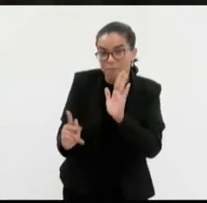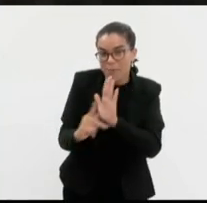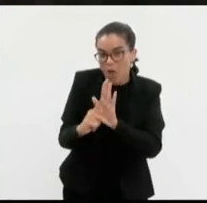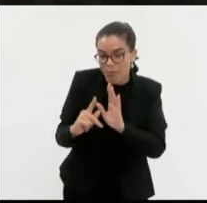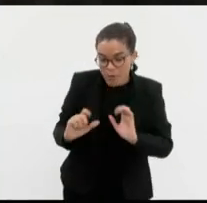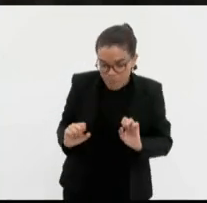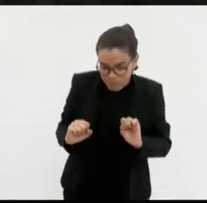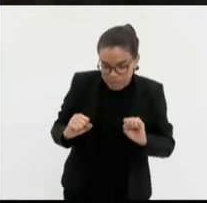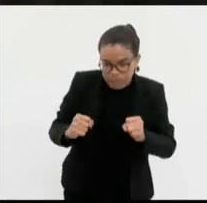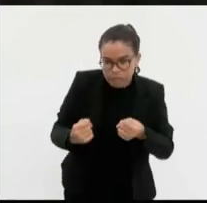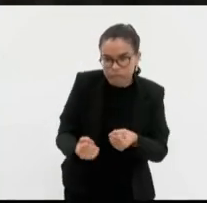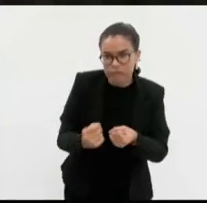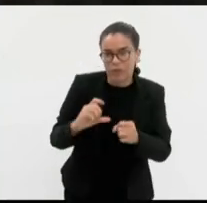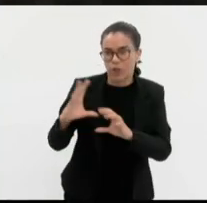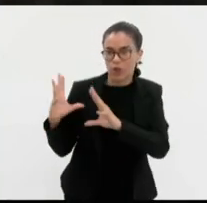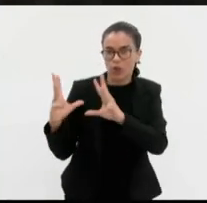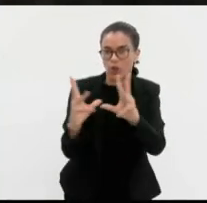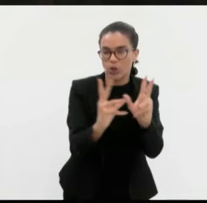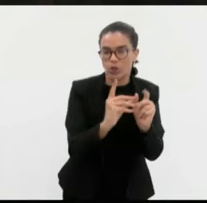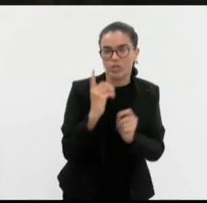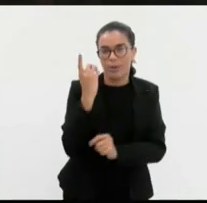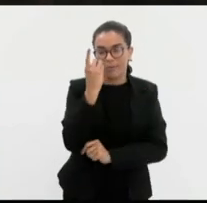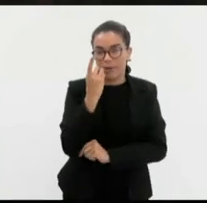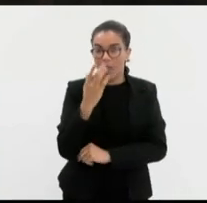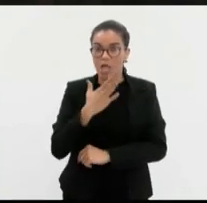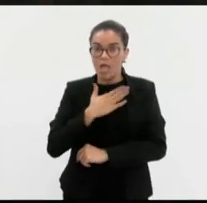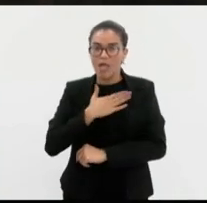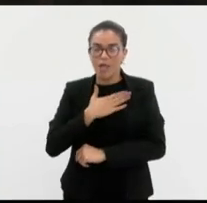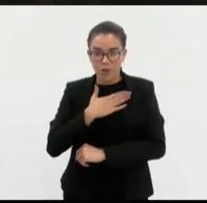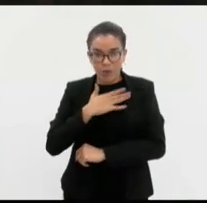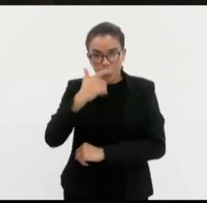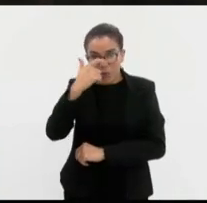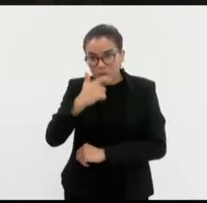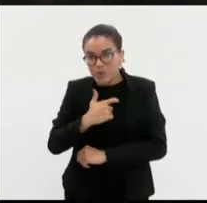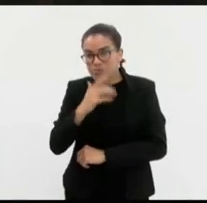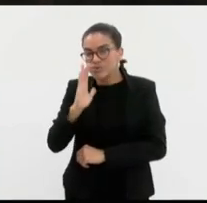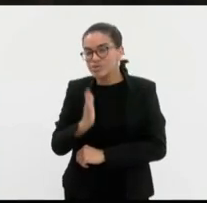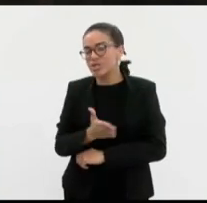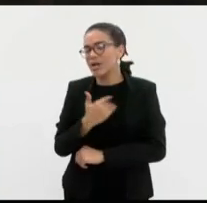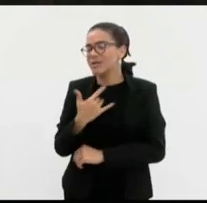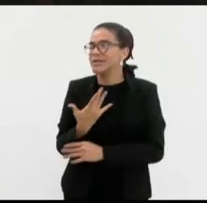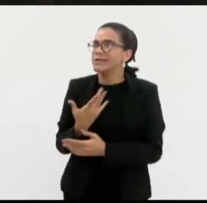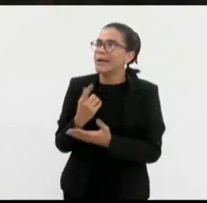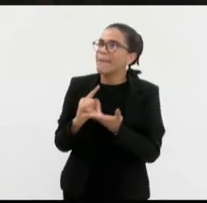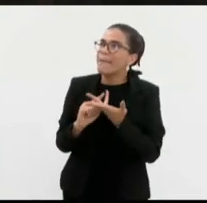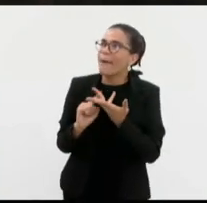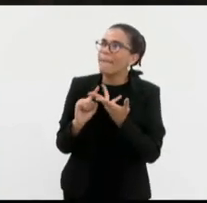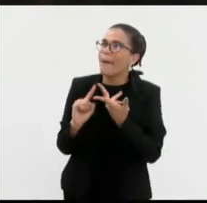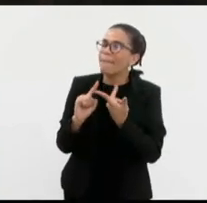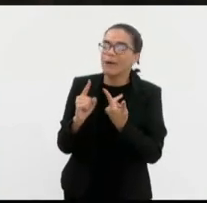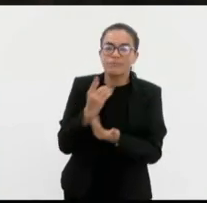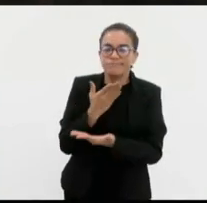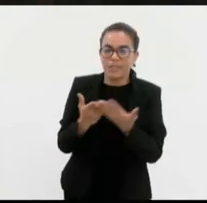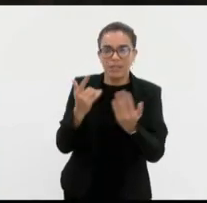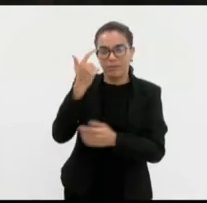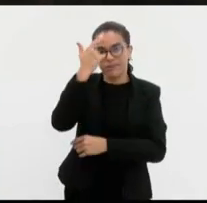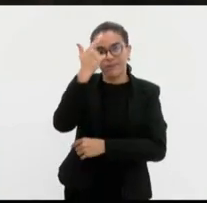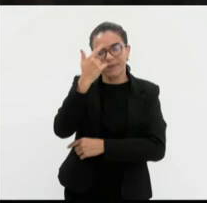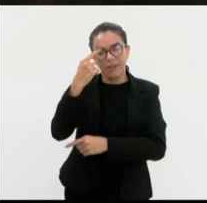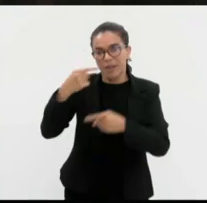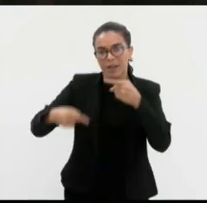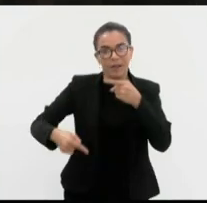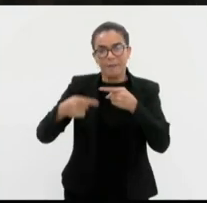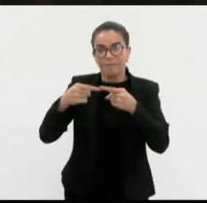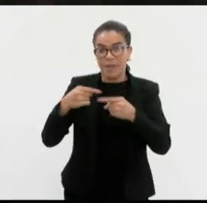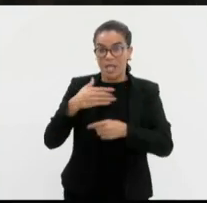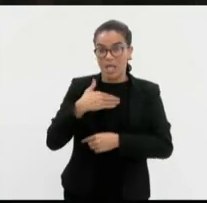coletivo do Parlamento eu já perdi aqui as contas de quantas vezes